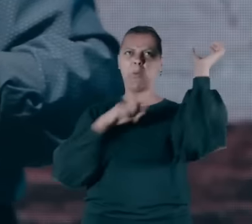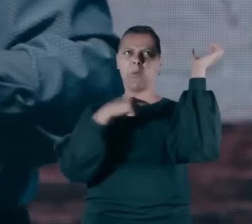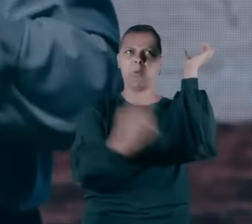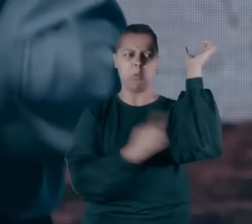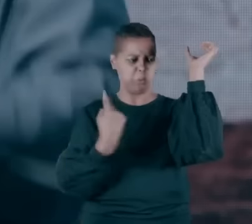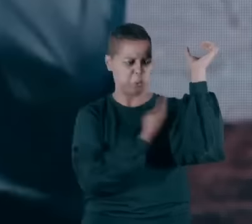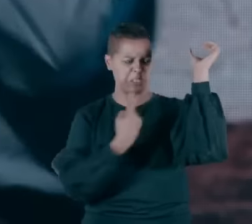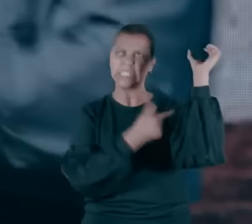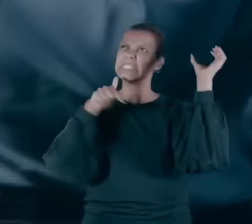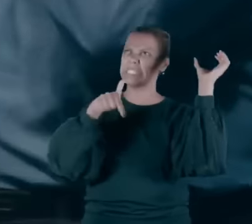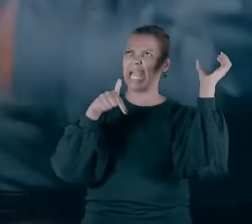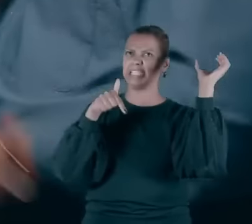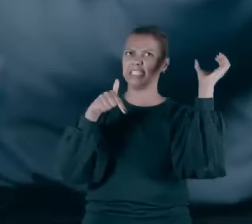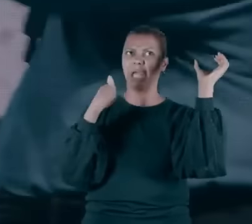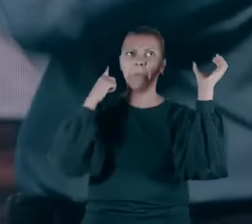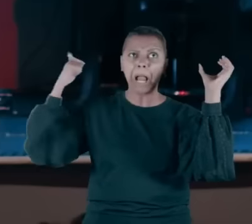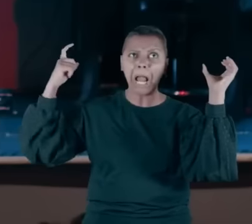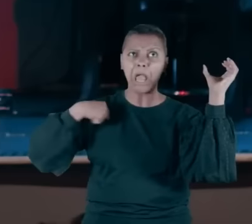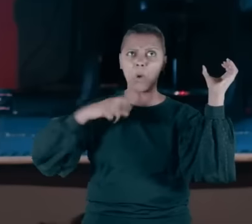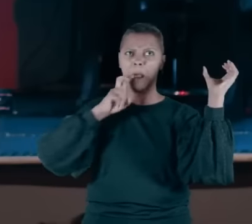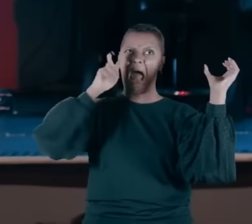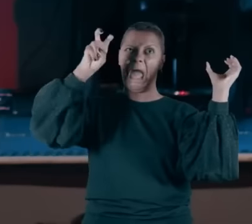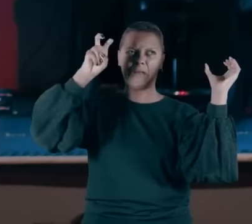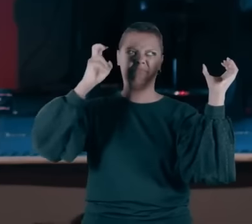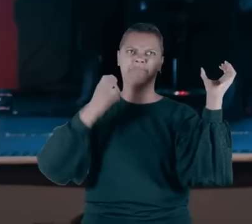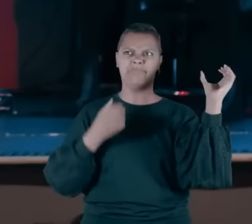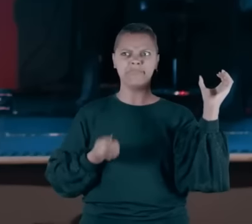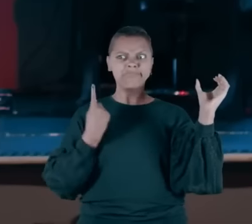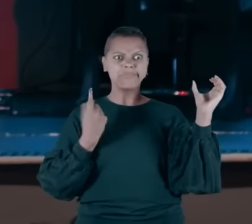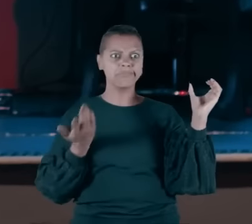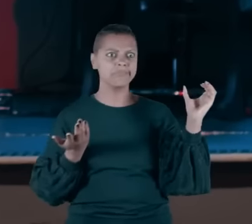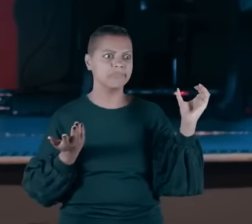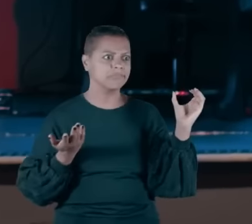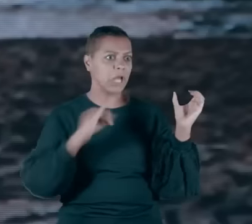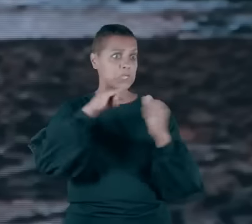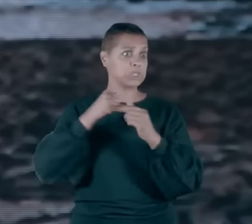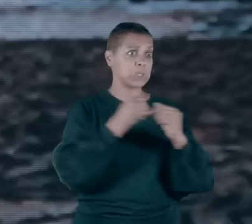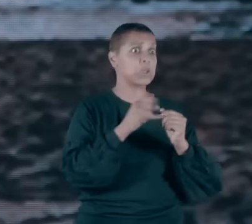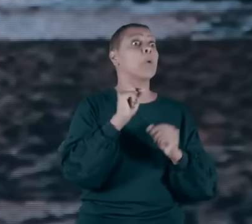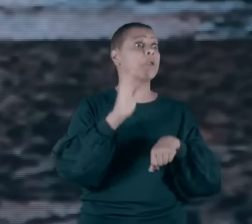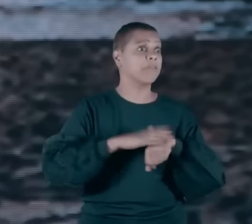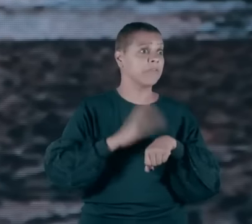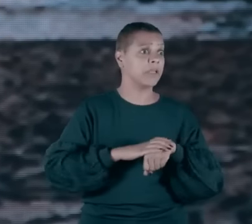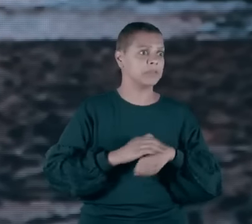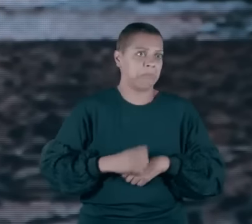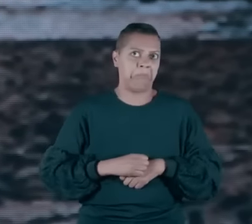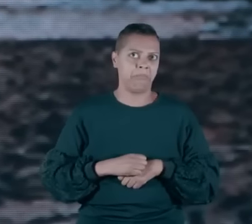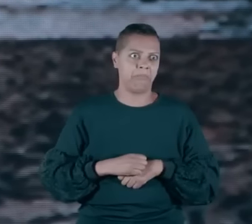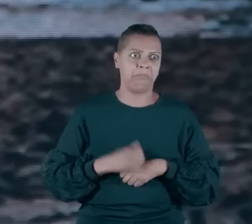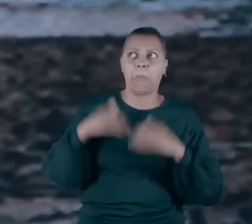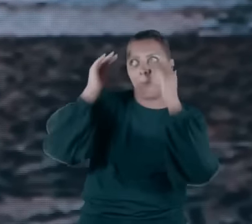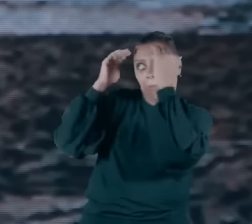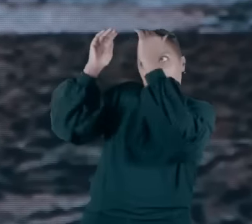bizarra que plano bizarro é esse mas o que que ele fez obedeceu O que que